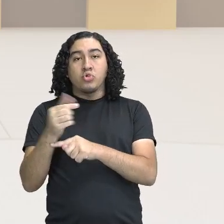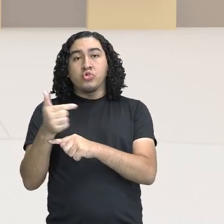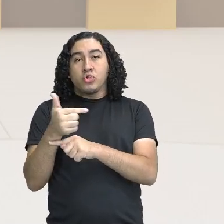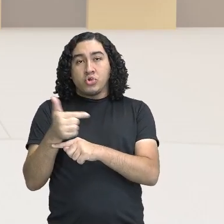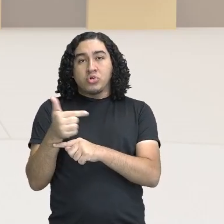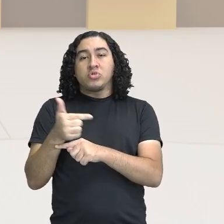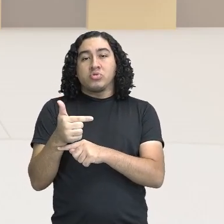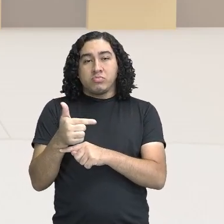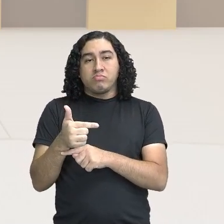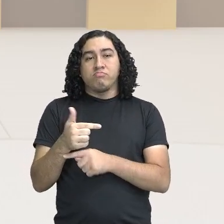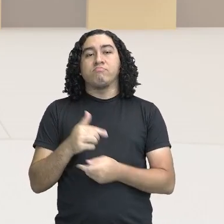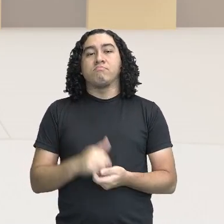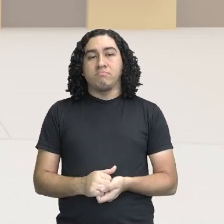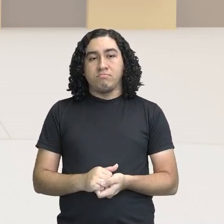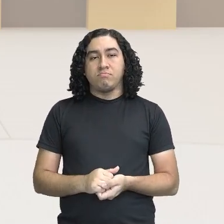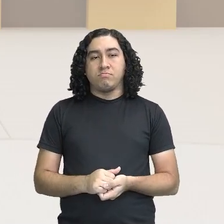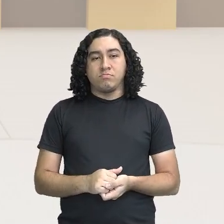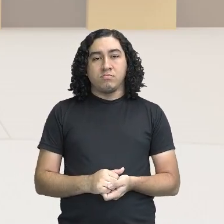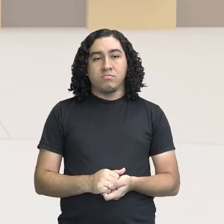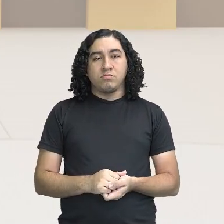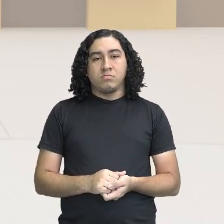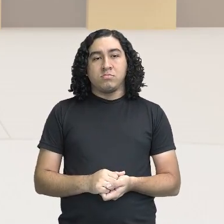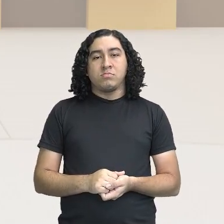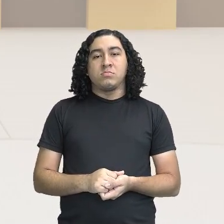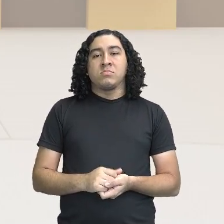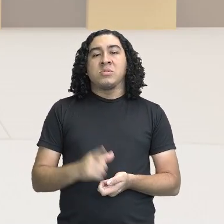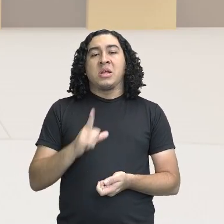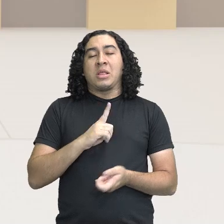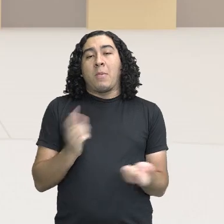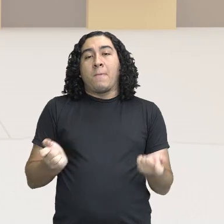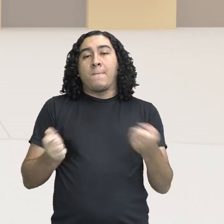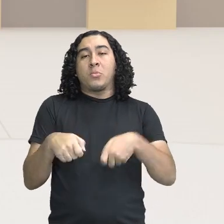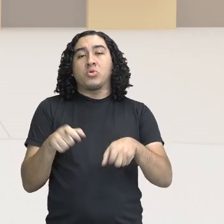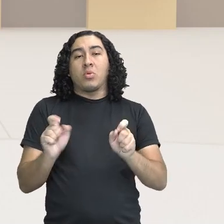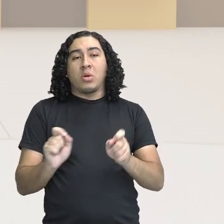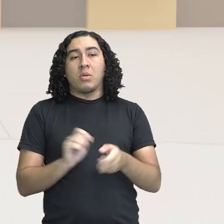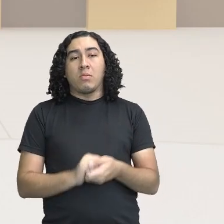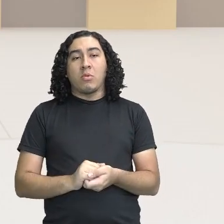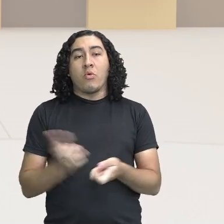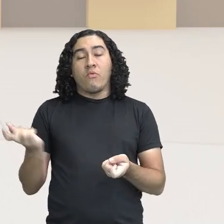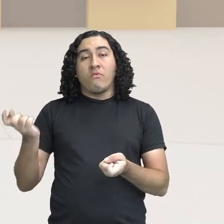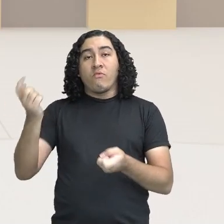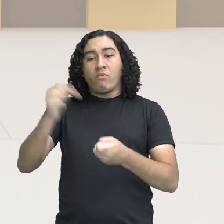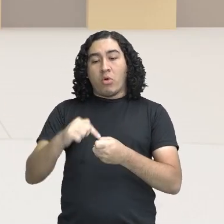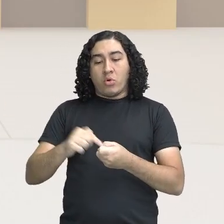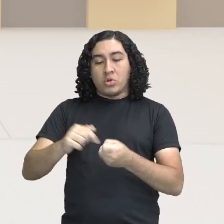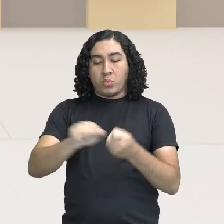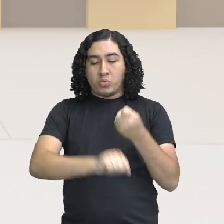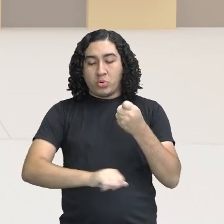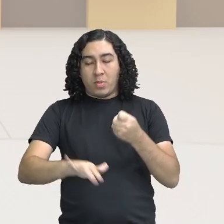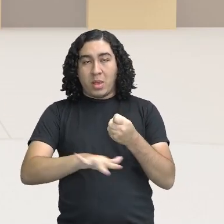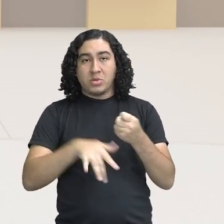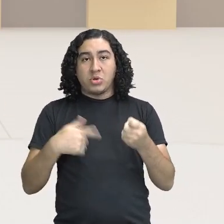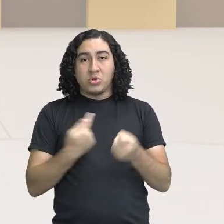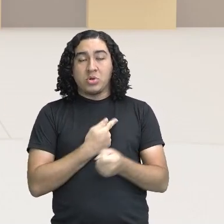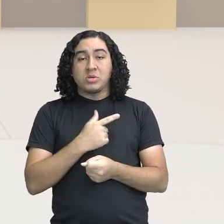aí mais de forma a devolver, né, ali para onde a gente tem os combustíveis fósseis.